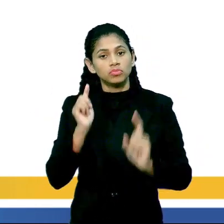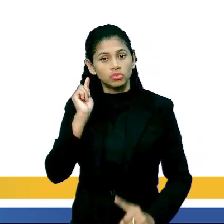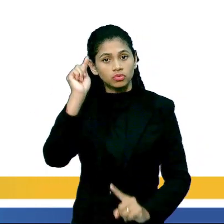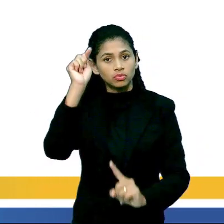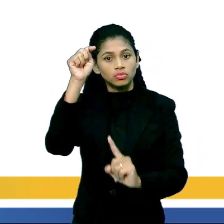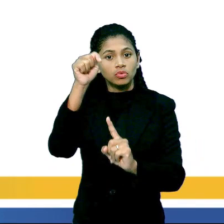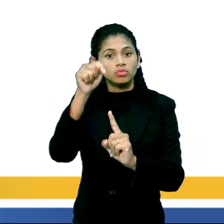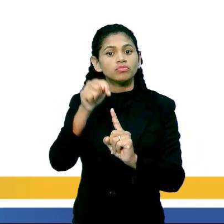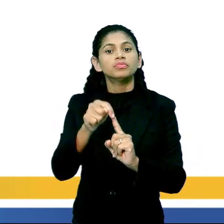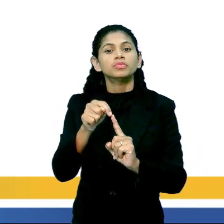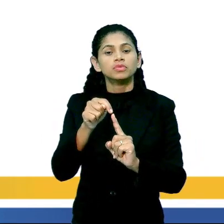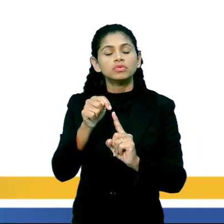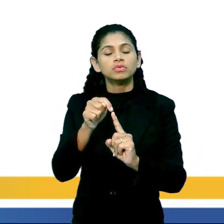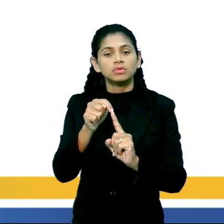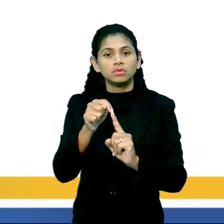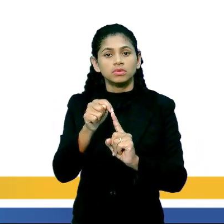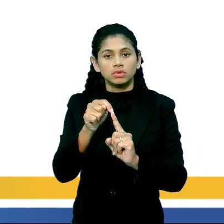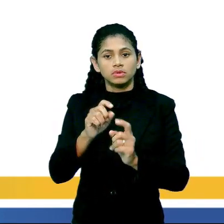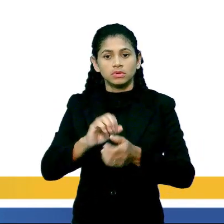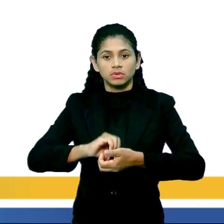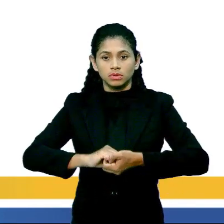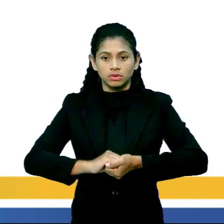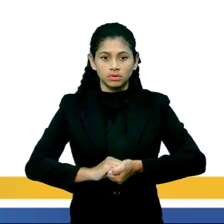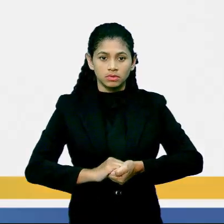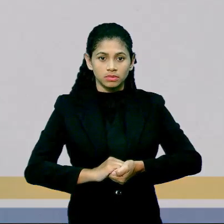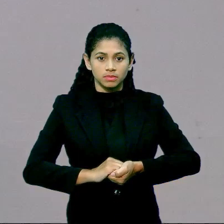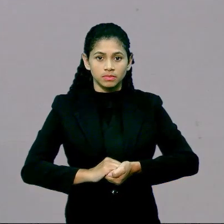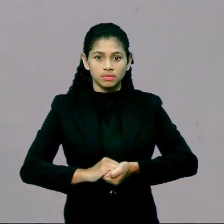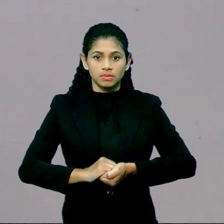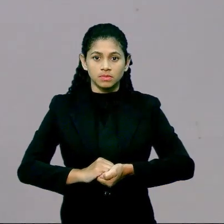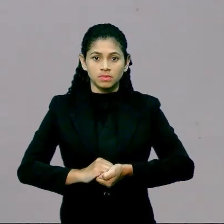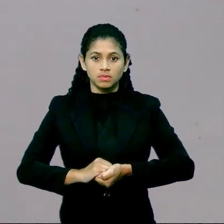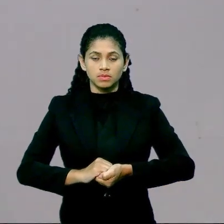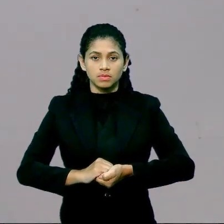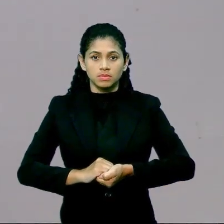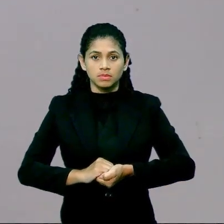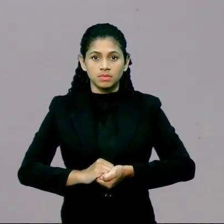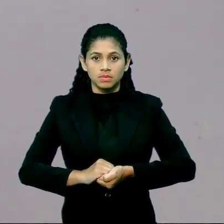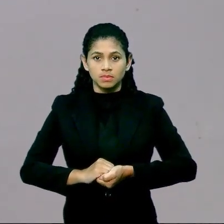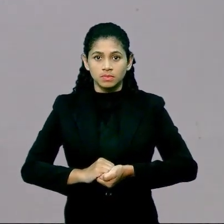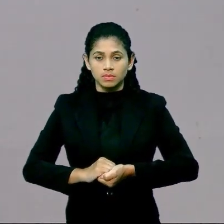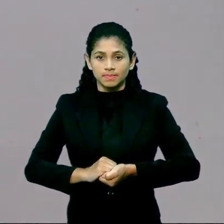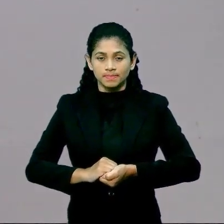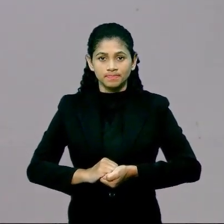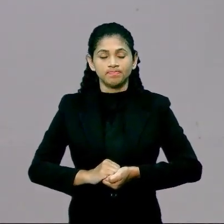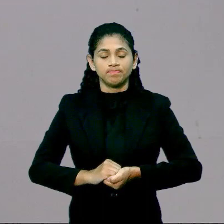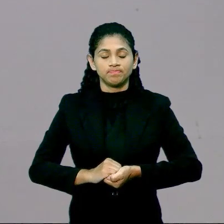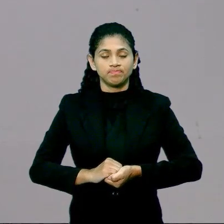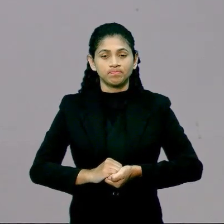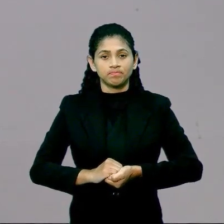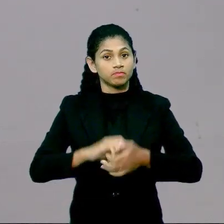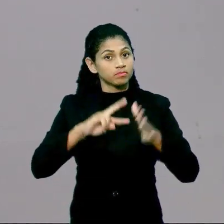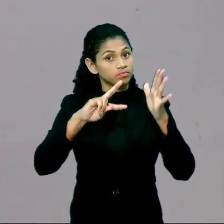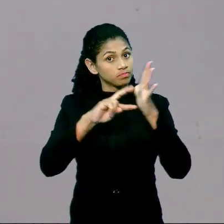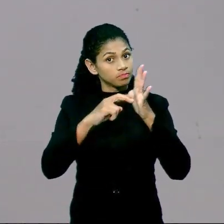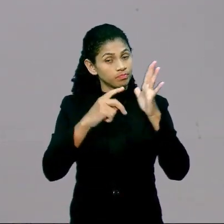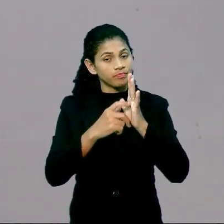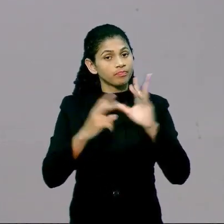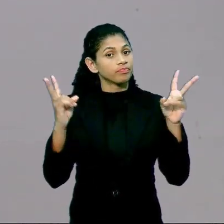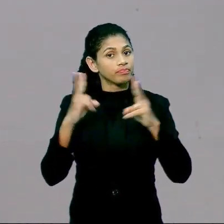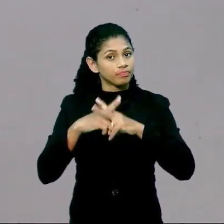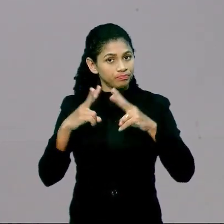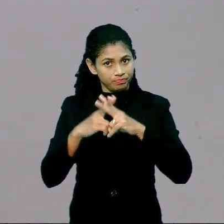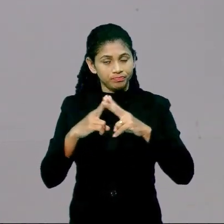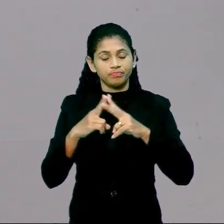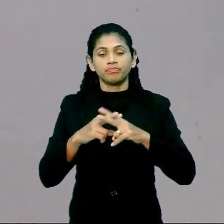sobre um alvo móvel personificado no oponente. Aí fez uma definição do que seria a luta. A gente já